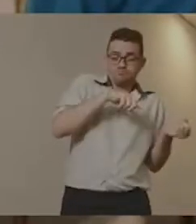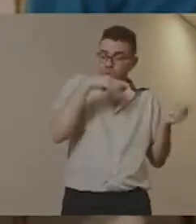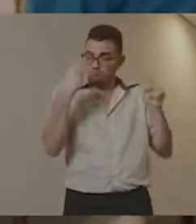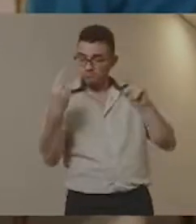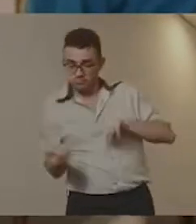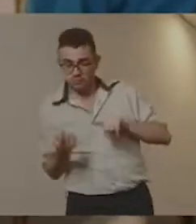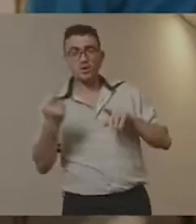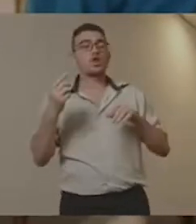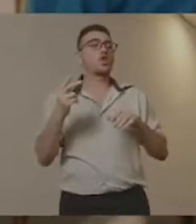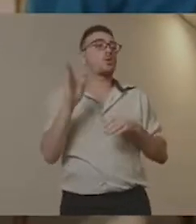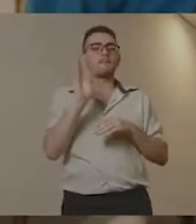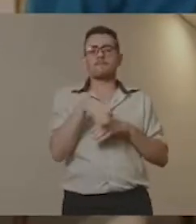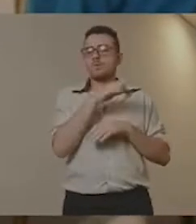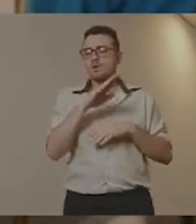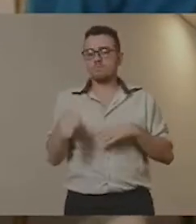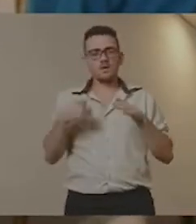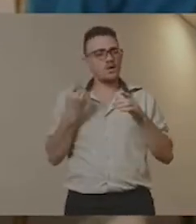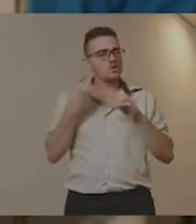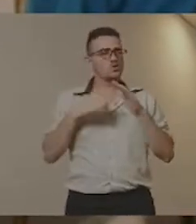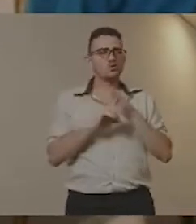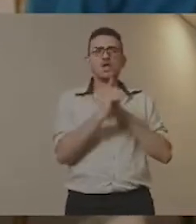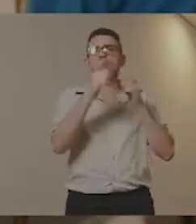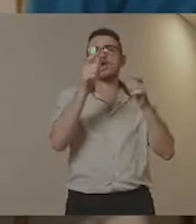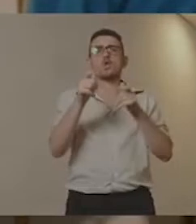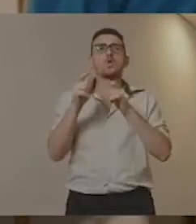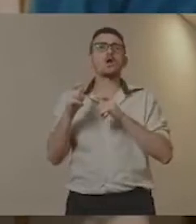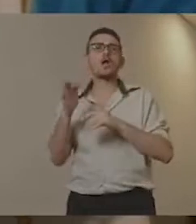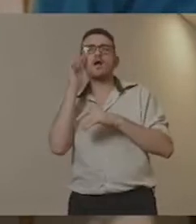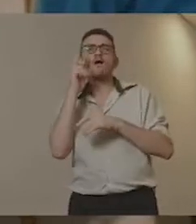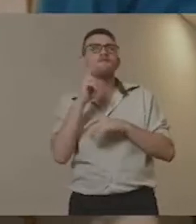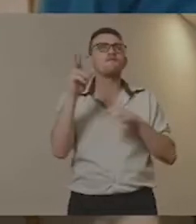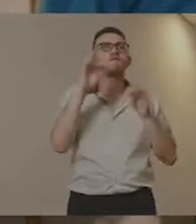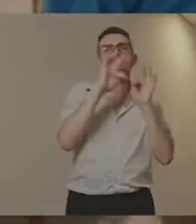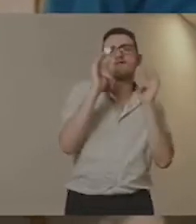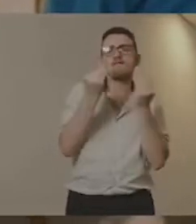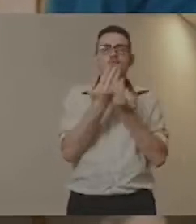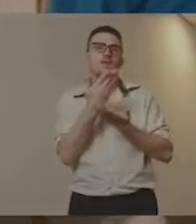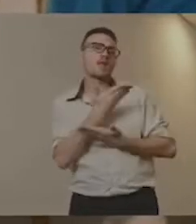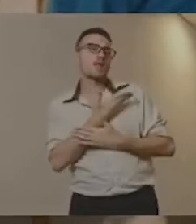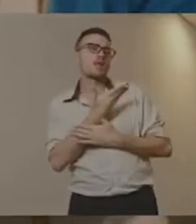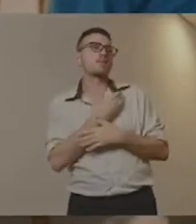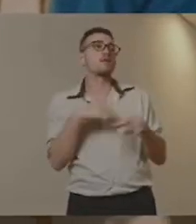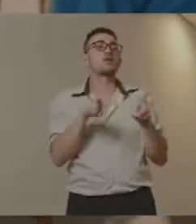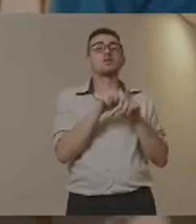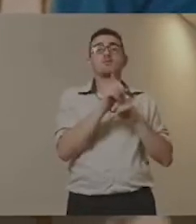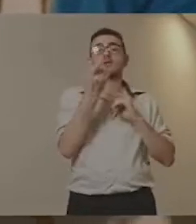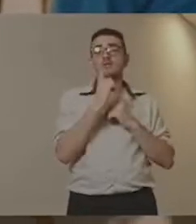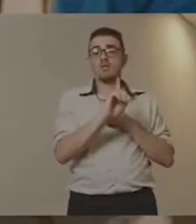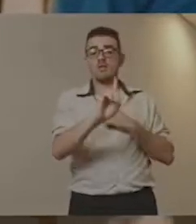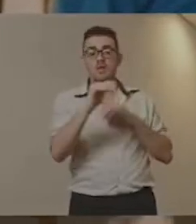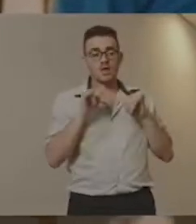foi proibido de ver nossos familiares, nossos amigos, até mesmo para ir a um supermercado comprar os básicos, a gente